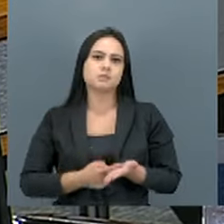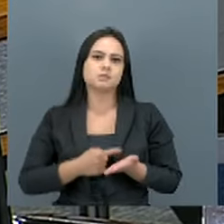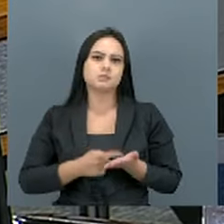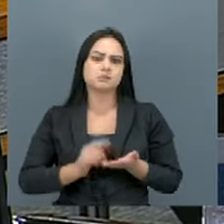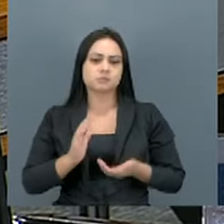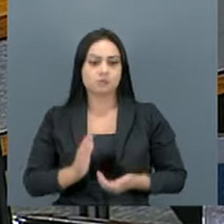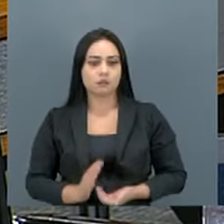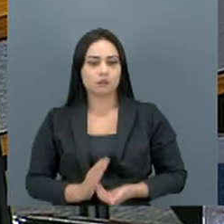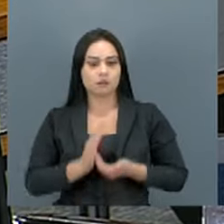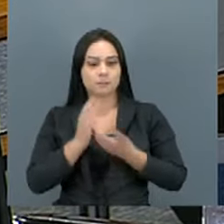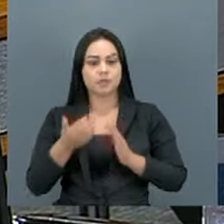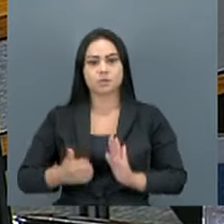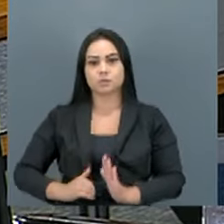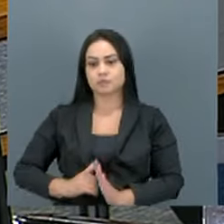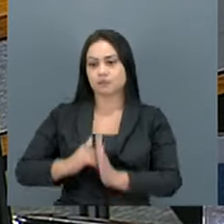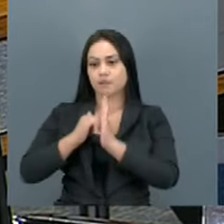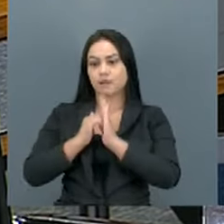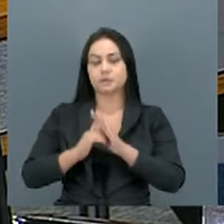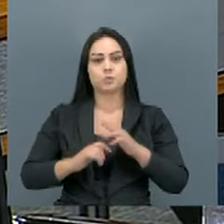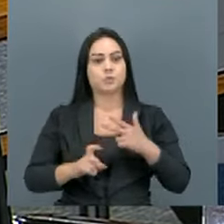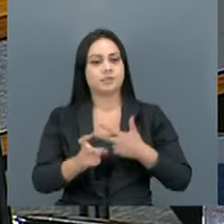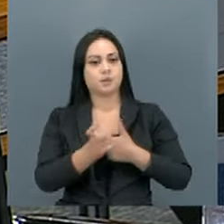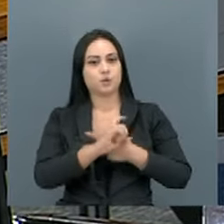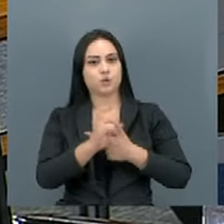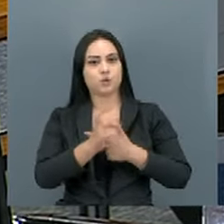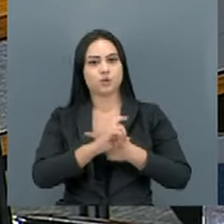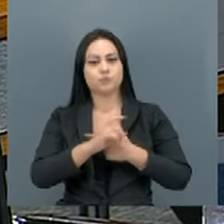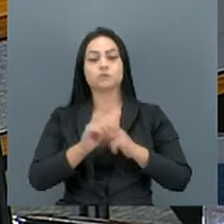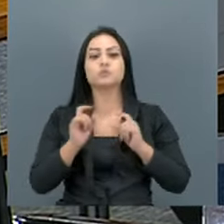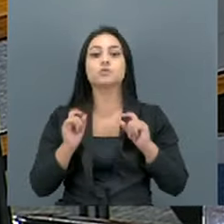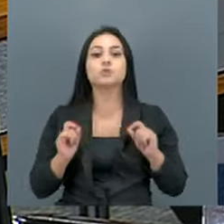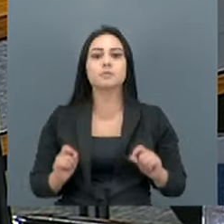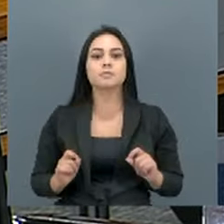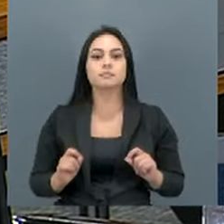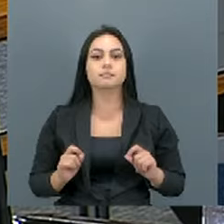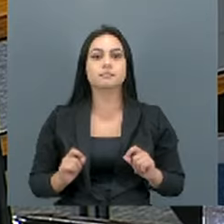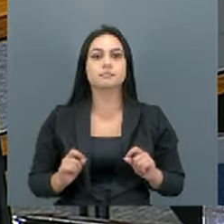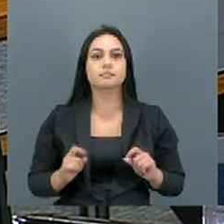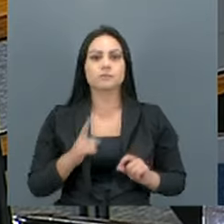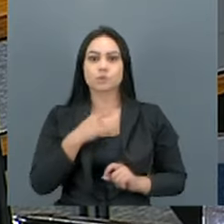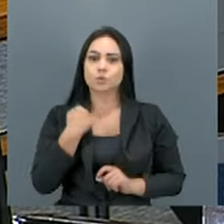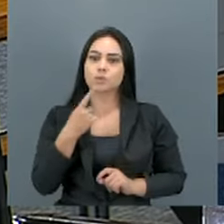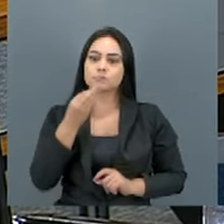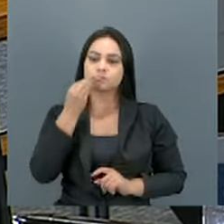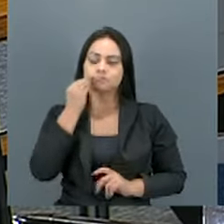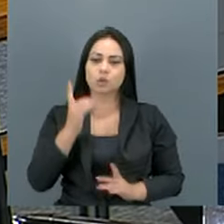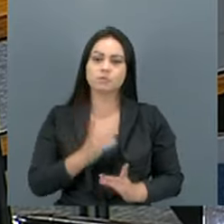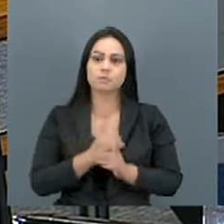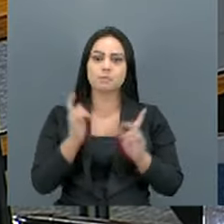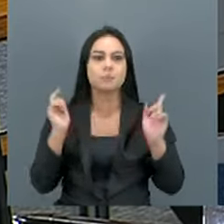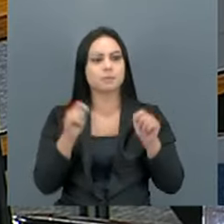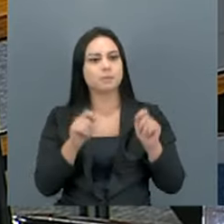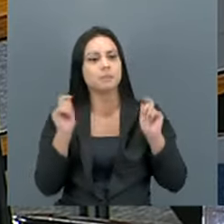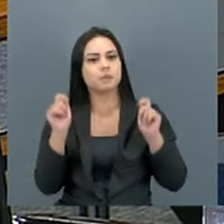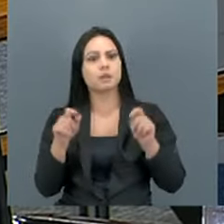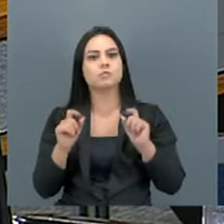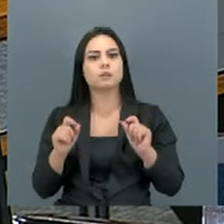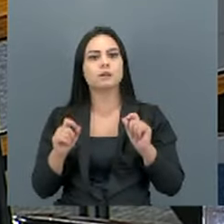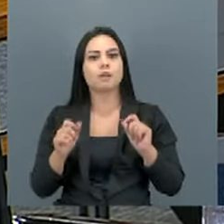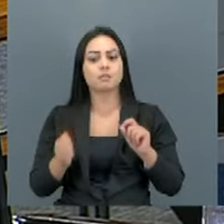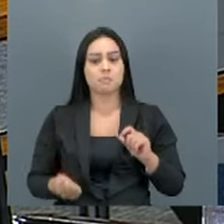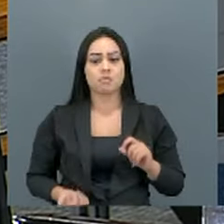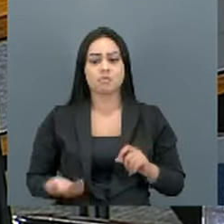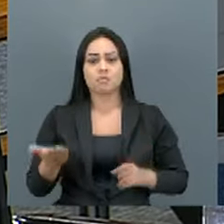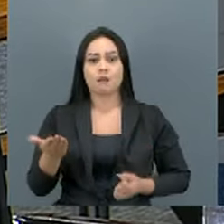do Senado, do Executivo, de nós procurarmos mecanismo e